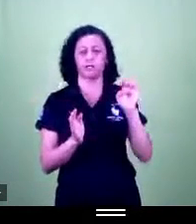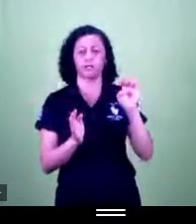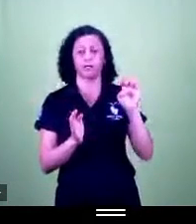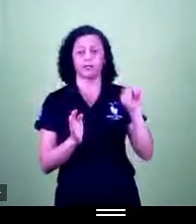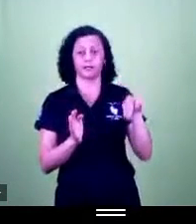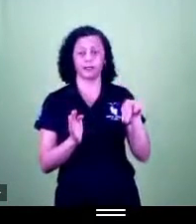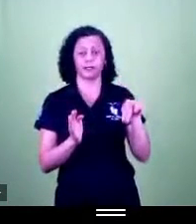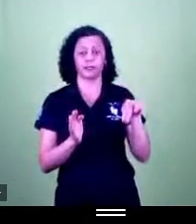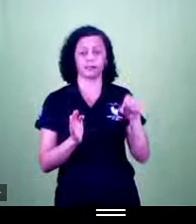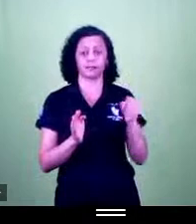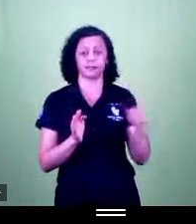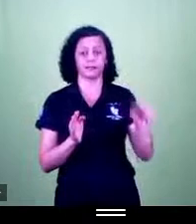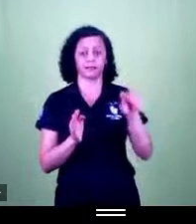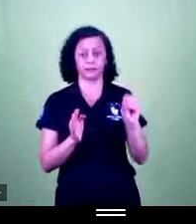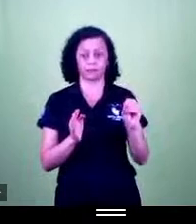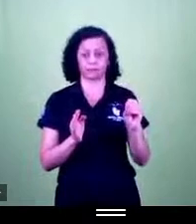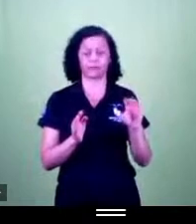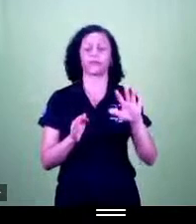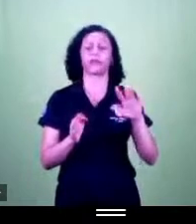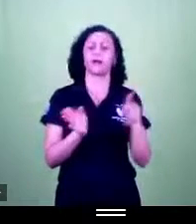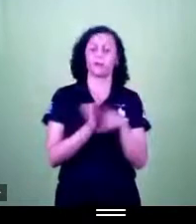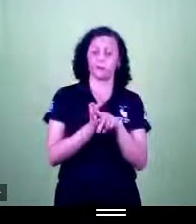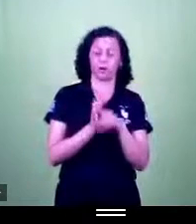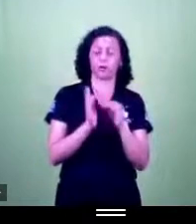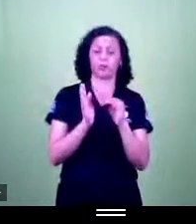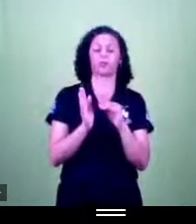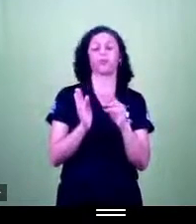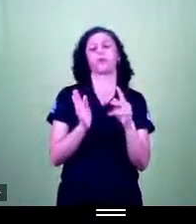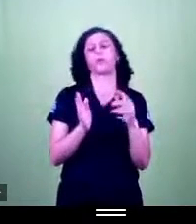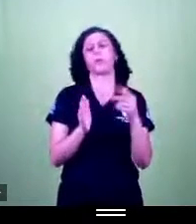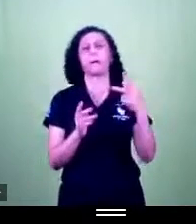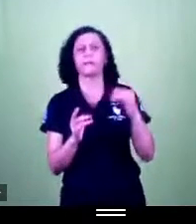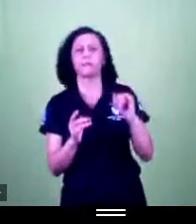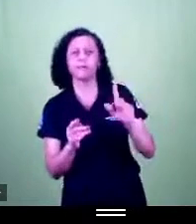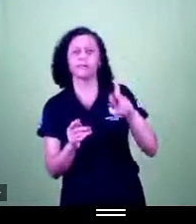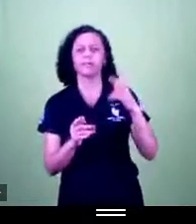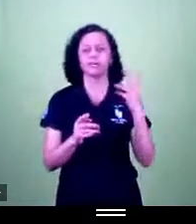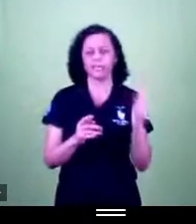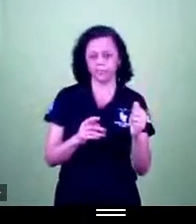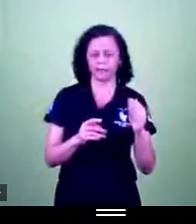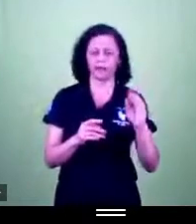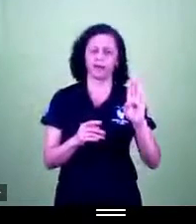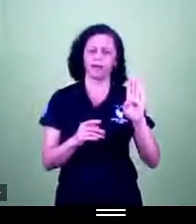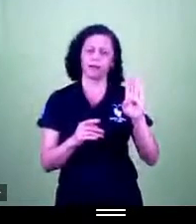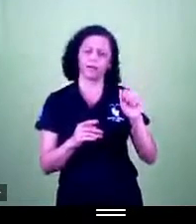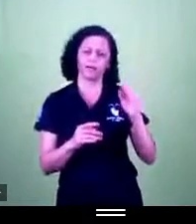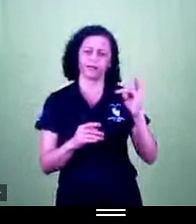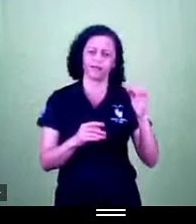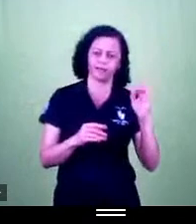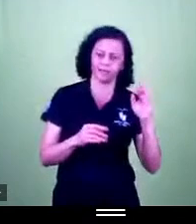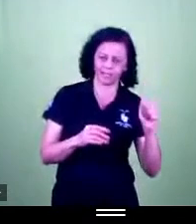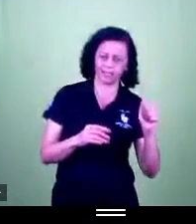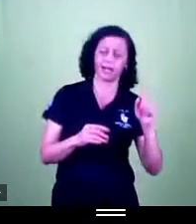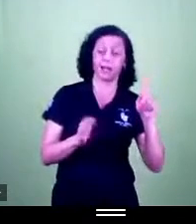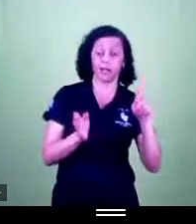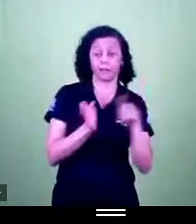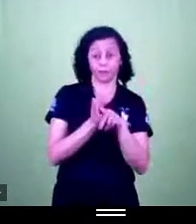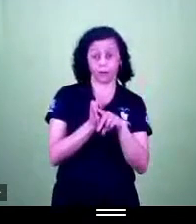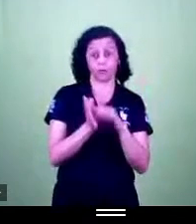promove uma elevação de tensão para o meu circuito. E a queda de tensão, a corrente, pessoal, se eu marquei o sentido da